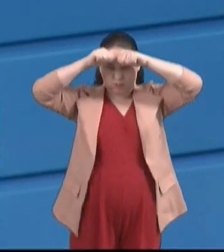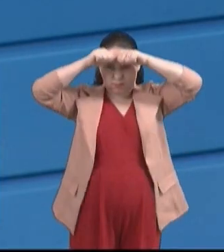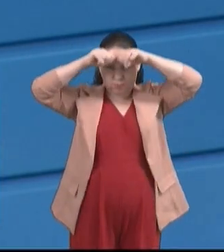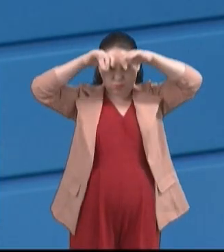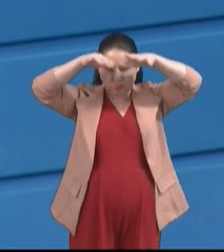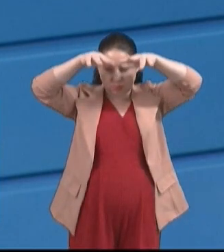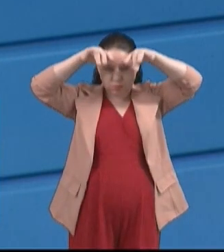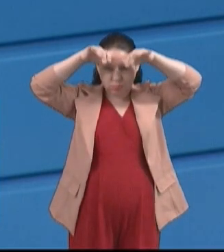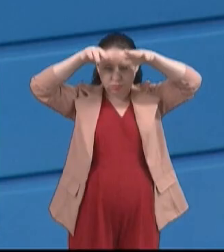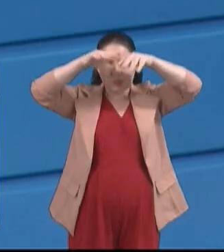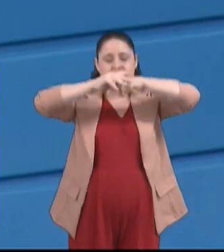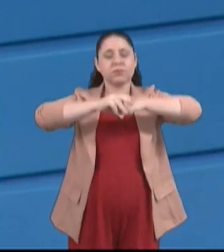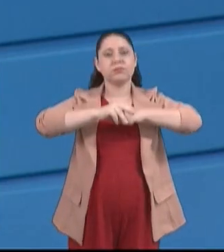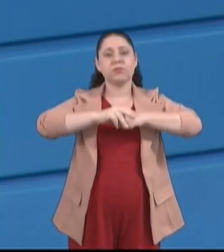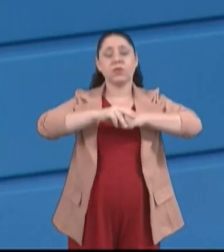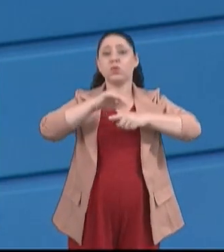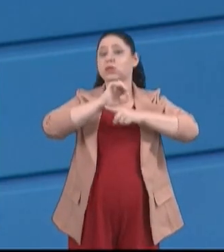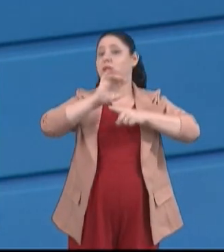o Estado